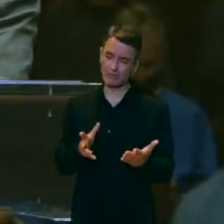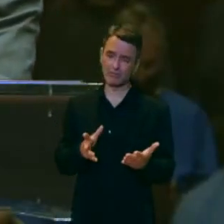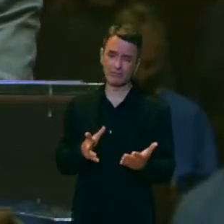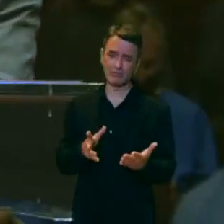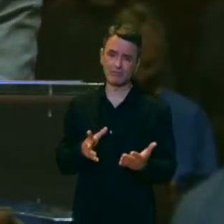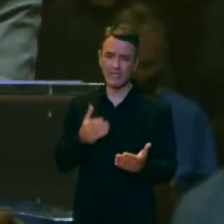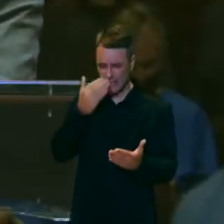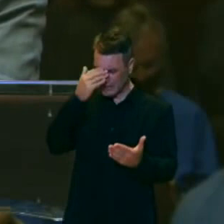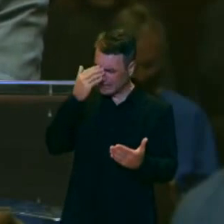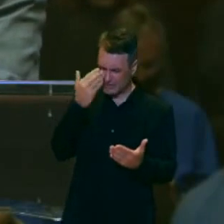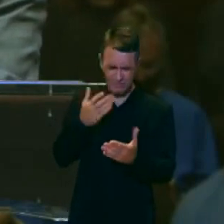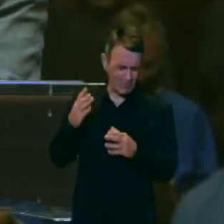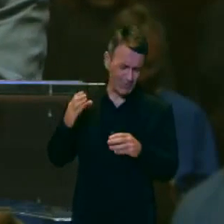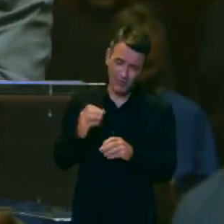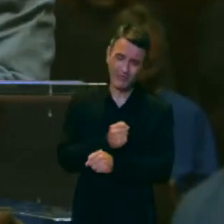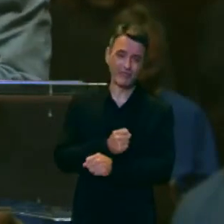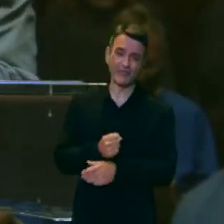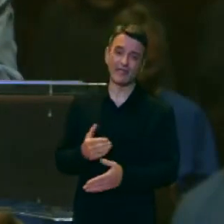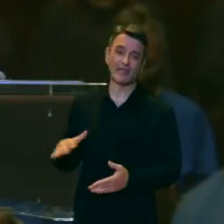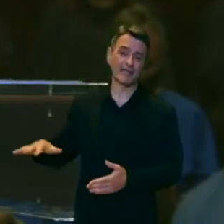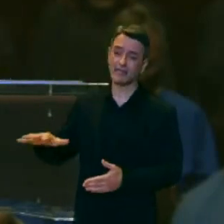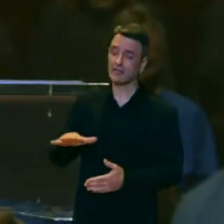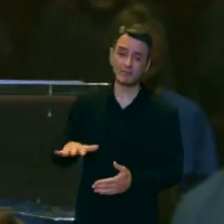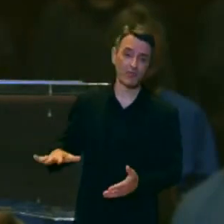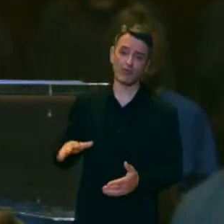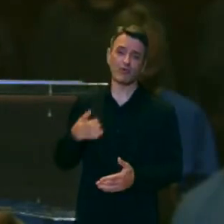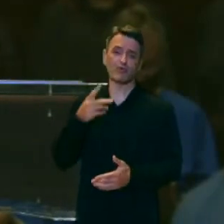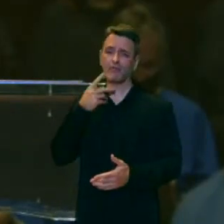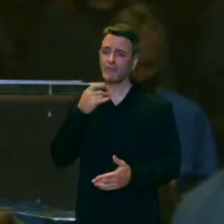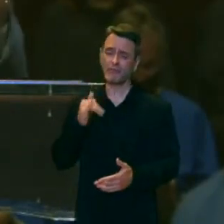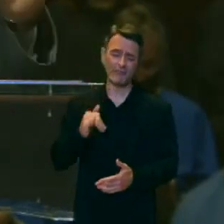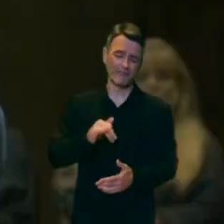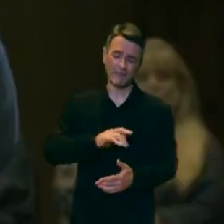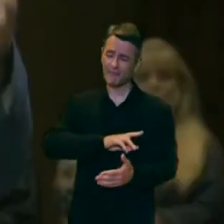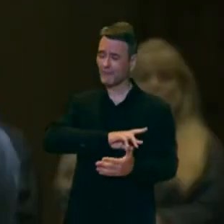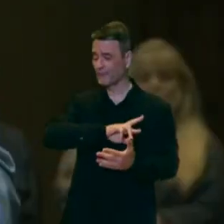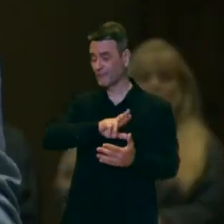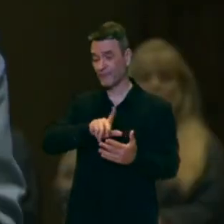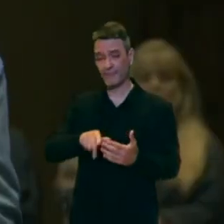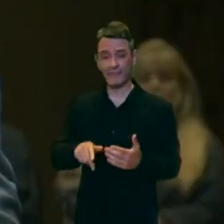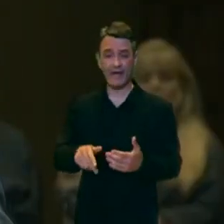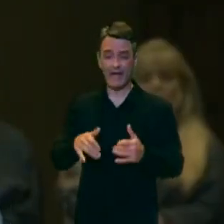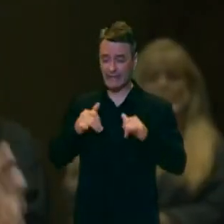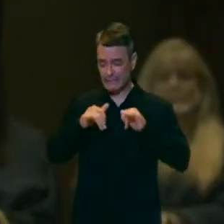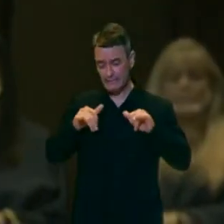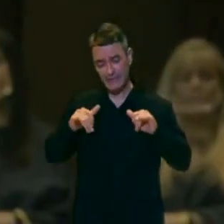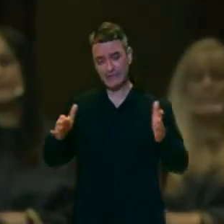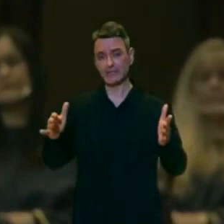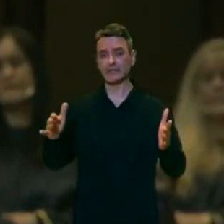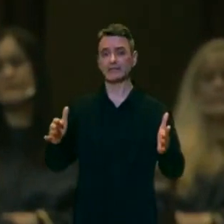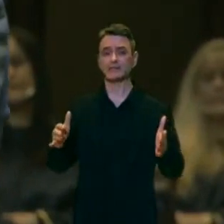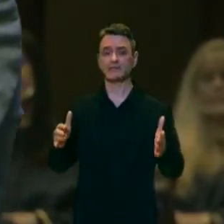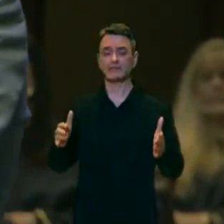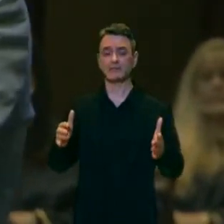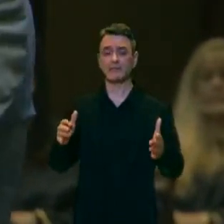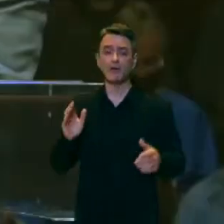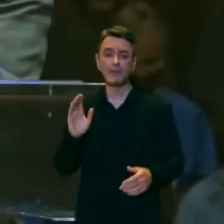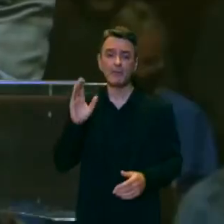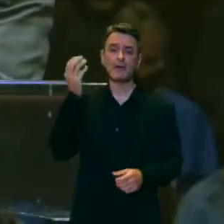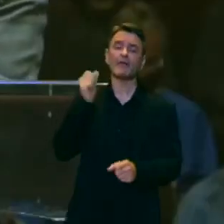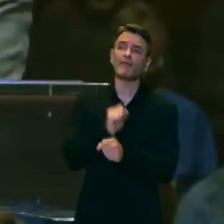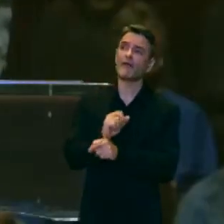entrar pela sua mão. Tem vários profetas falando isso. Por quê? Porque havia uma falsa esperança. Não, a